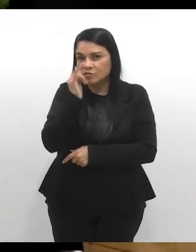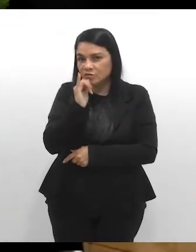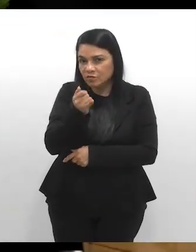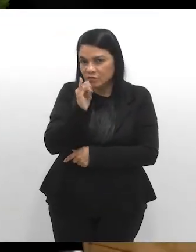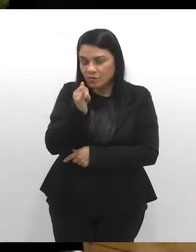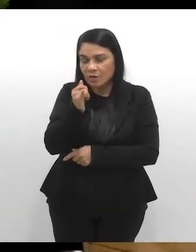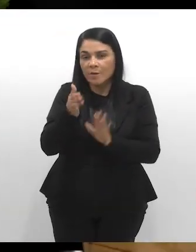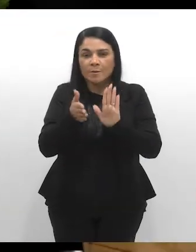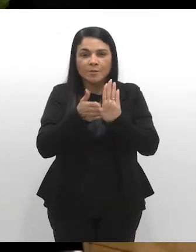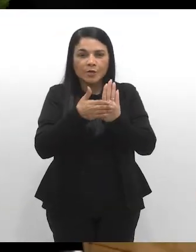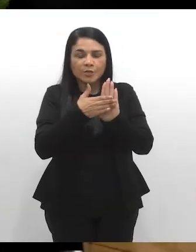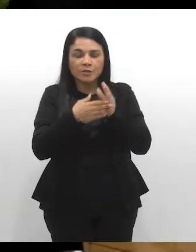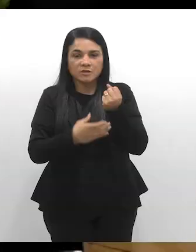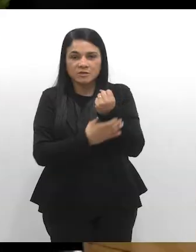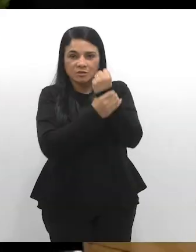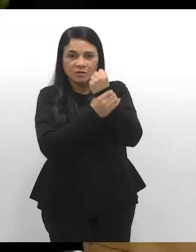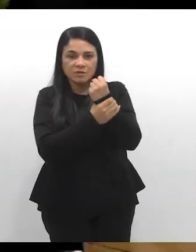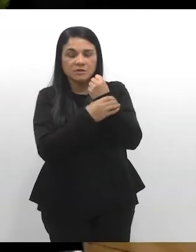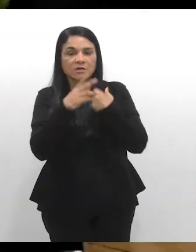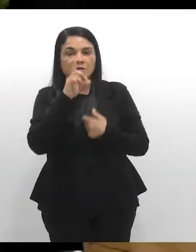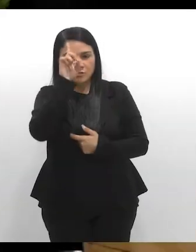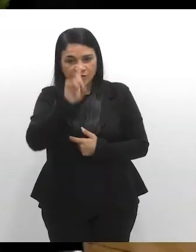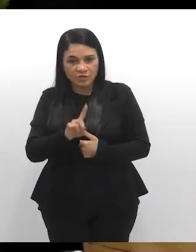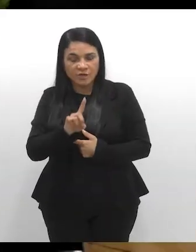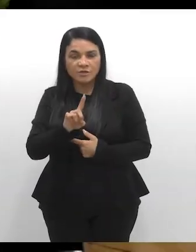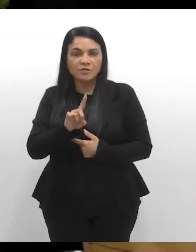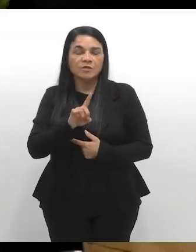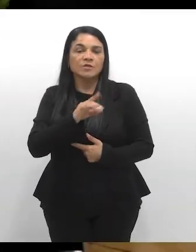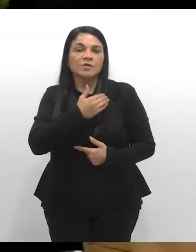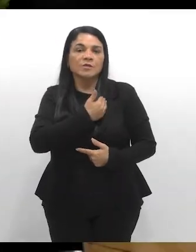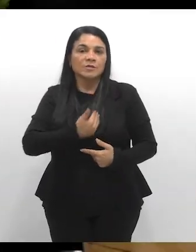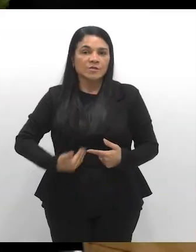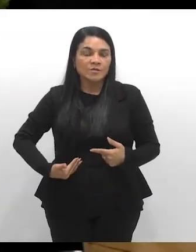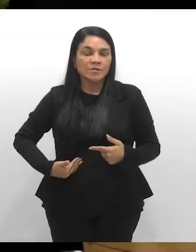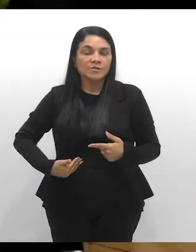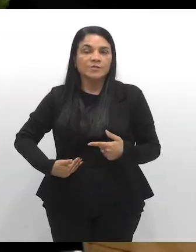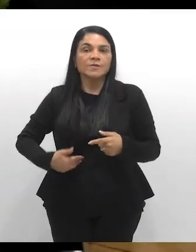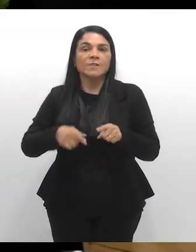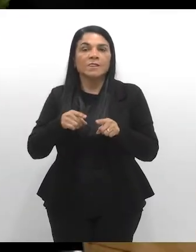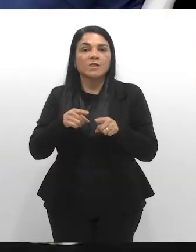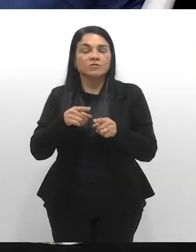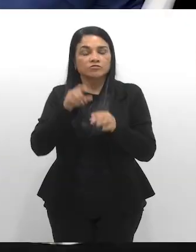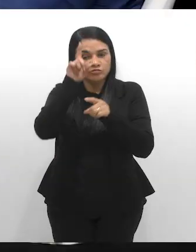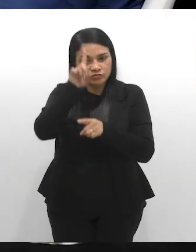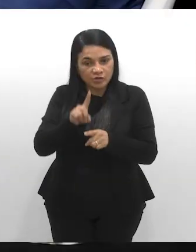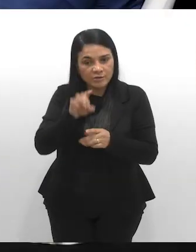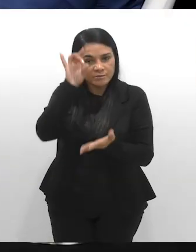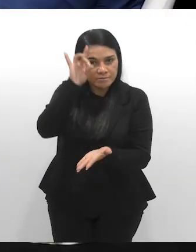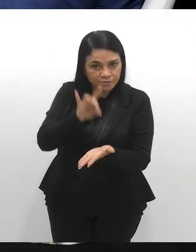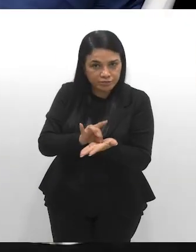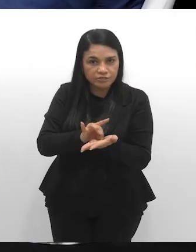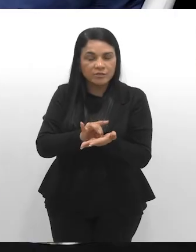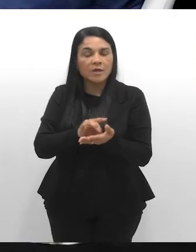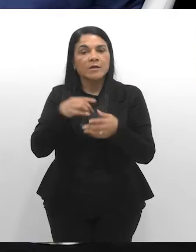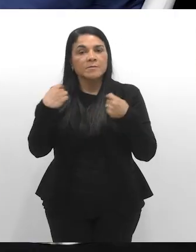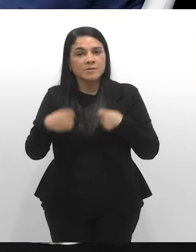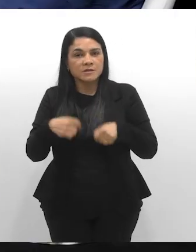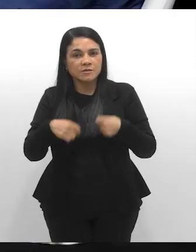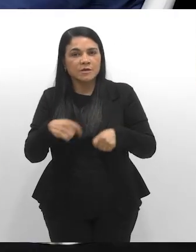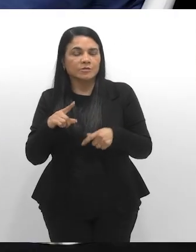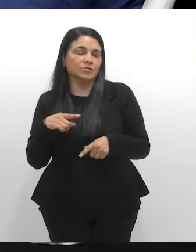essa história, tentando propor o direito à segurança pública como um direito fundamental, mas que um direito fundamental para valer. Né?